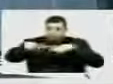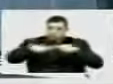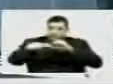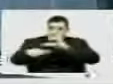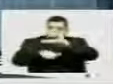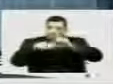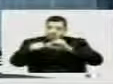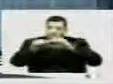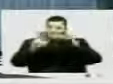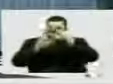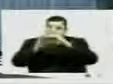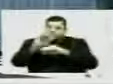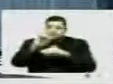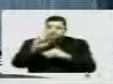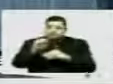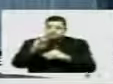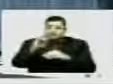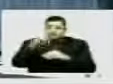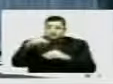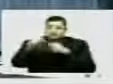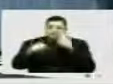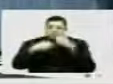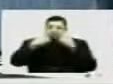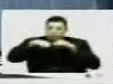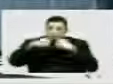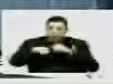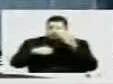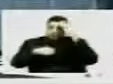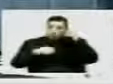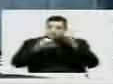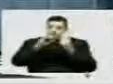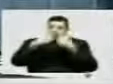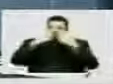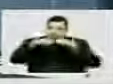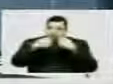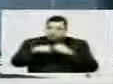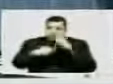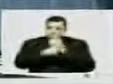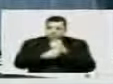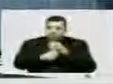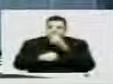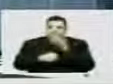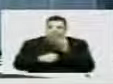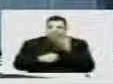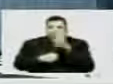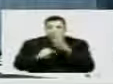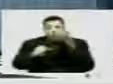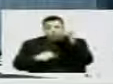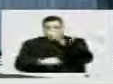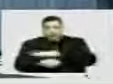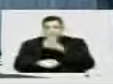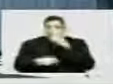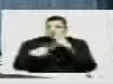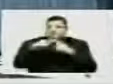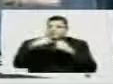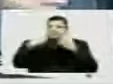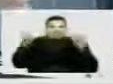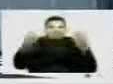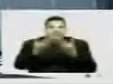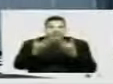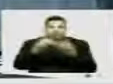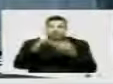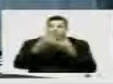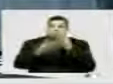com as mudanças na regra de ICMS. Nós precisamos saber se essa conta é positiva ou negativa. E até hoje